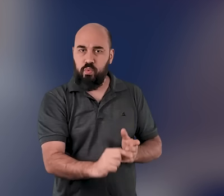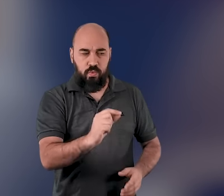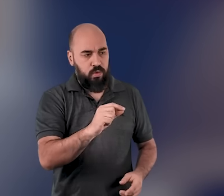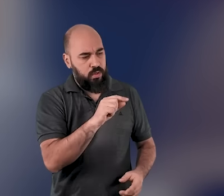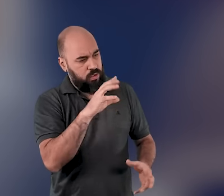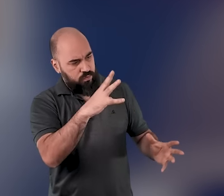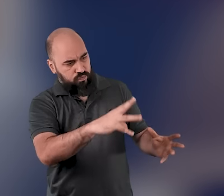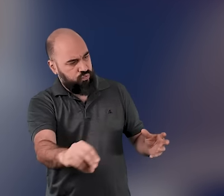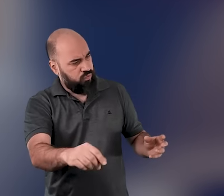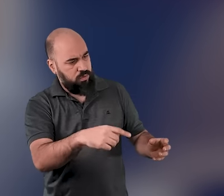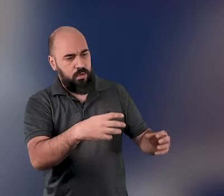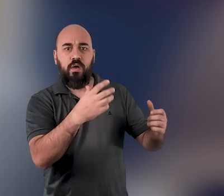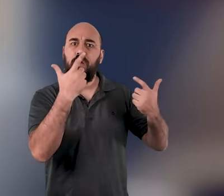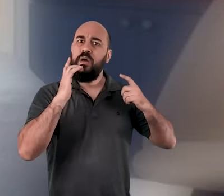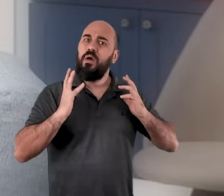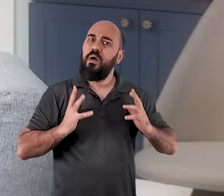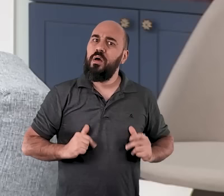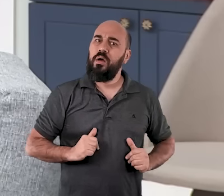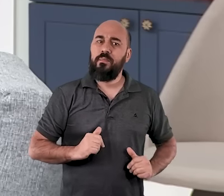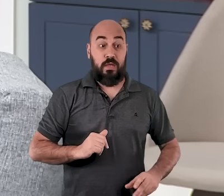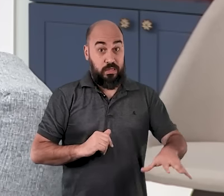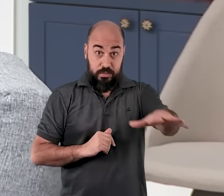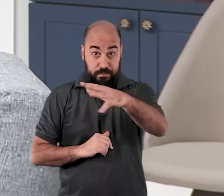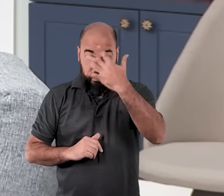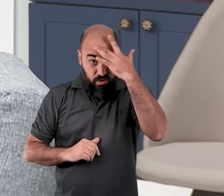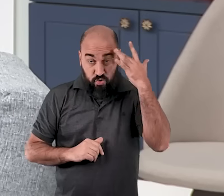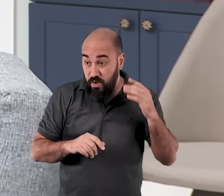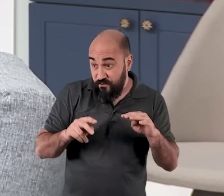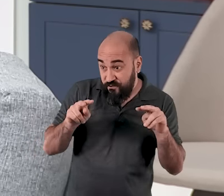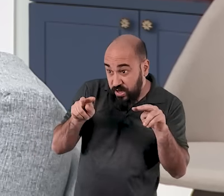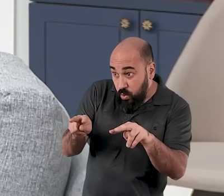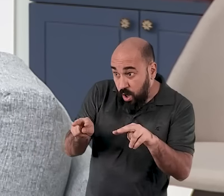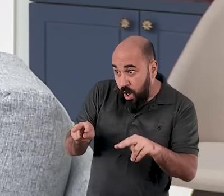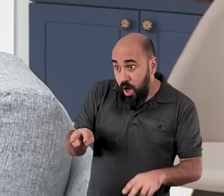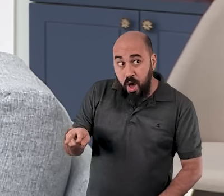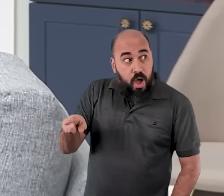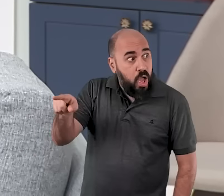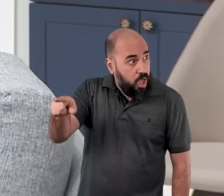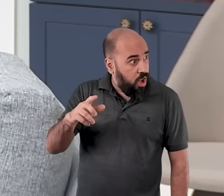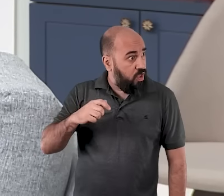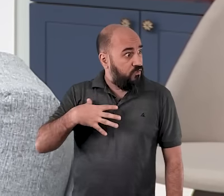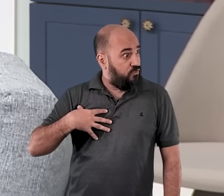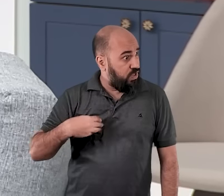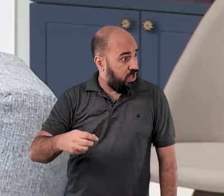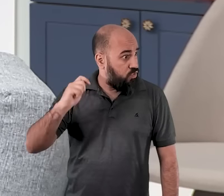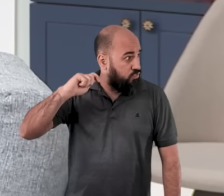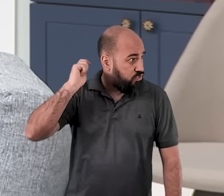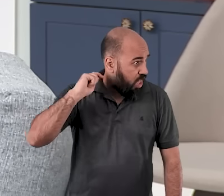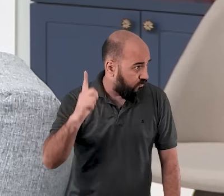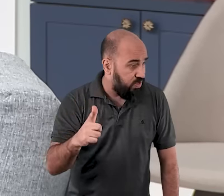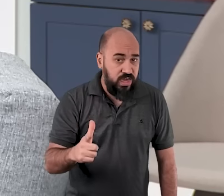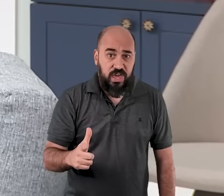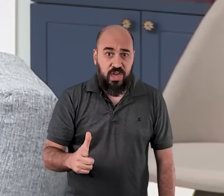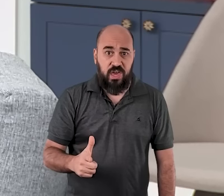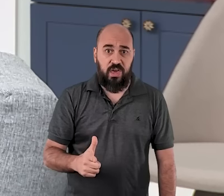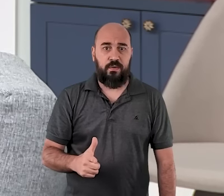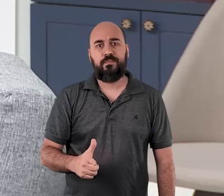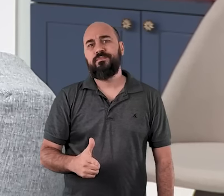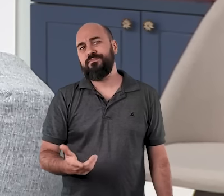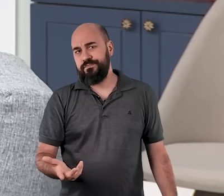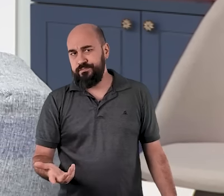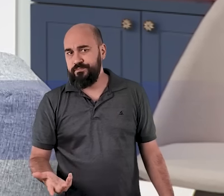de Davi? Observe, Jesus cura um homem, liberta um homem endemoniado, que além